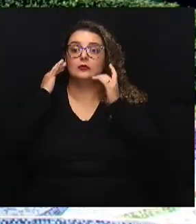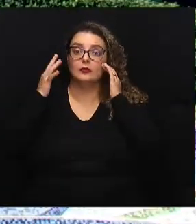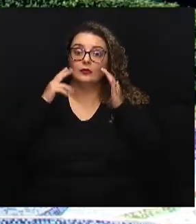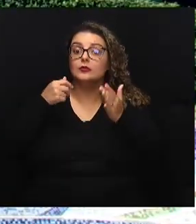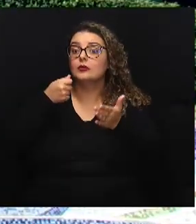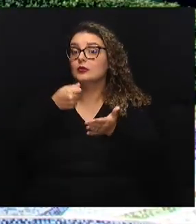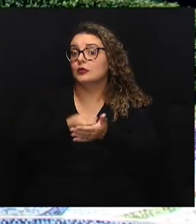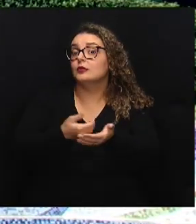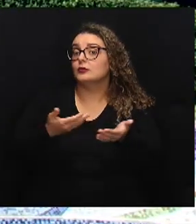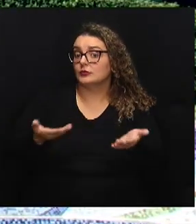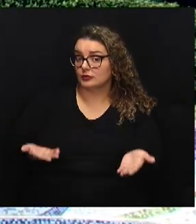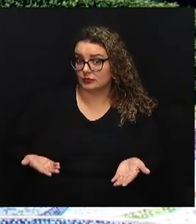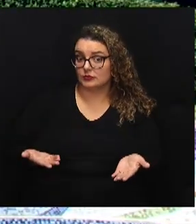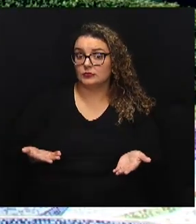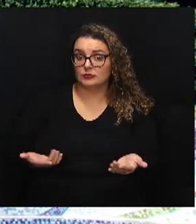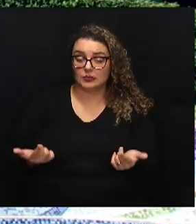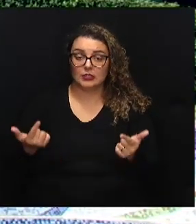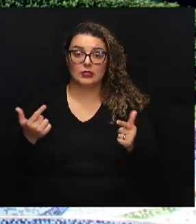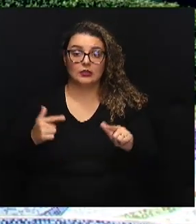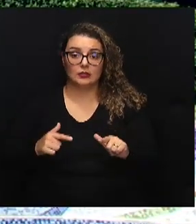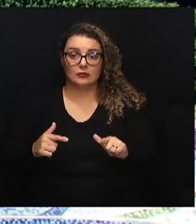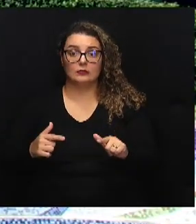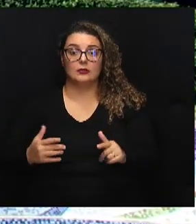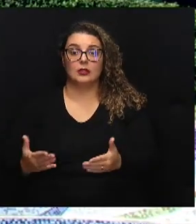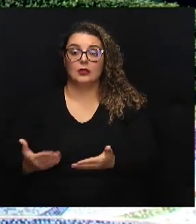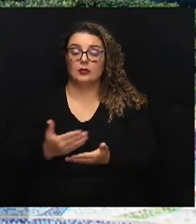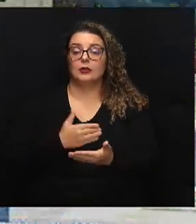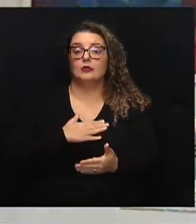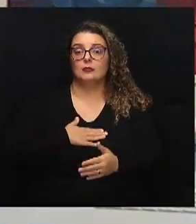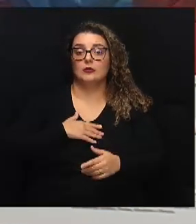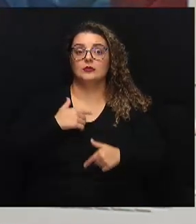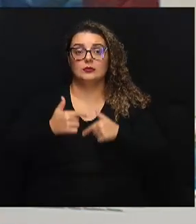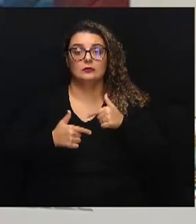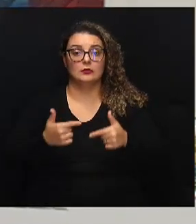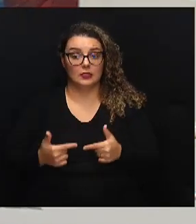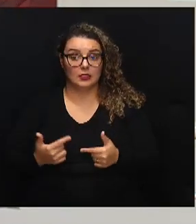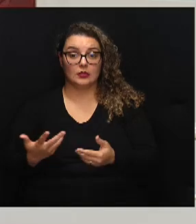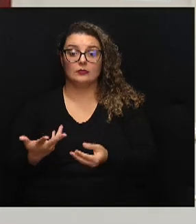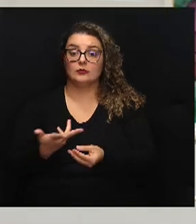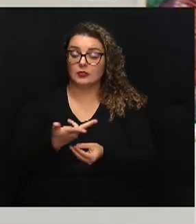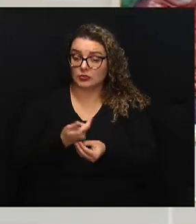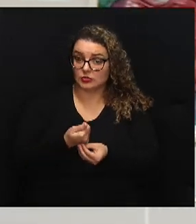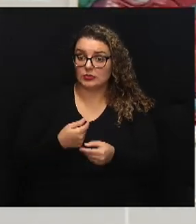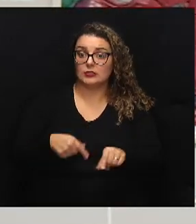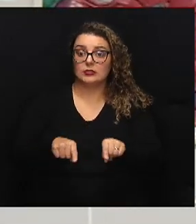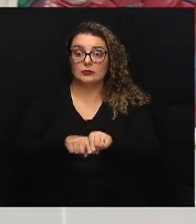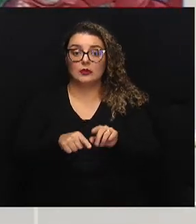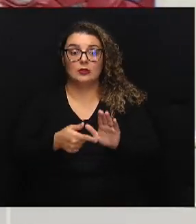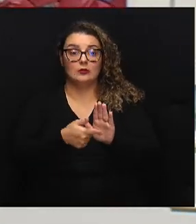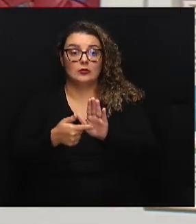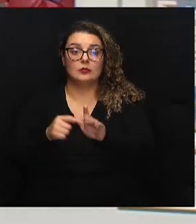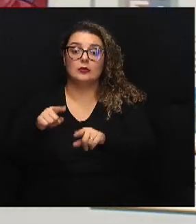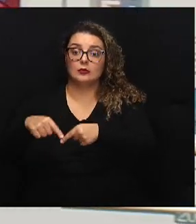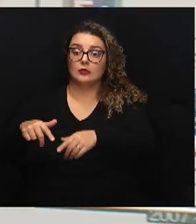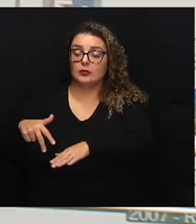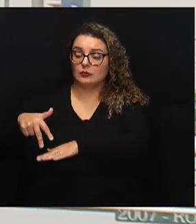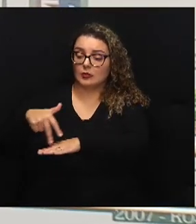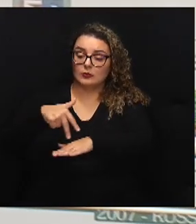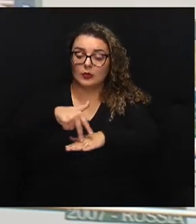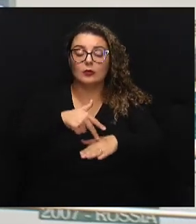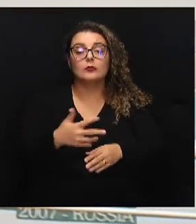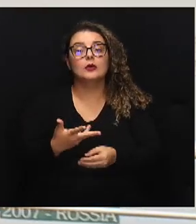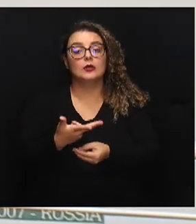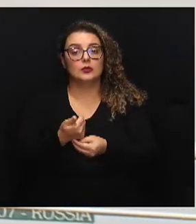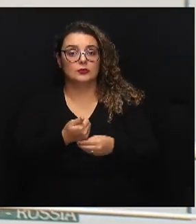sonho, e construir esse espaço para abrigar minhas obras e também poder apresentar outros artistas que estão aí no